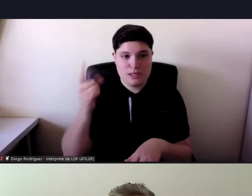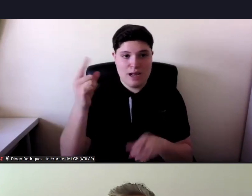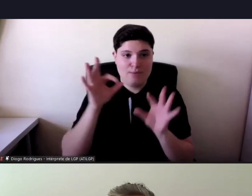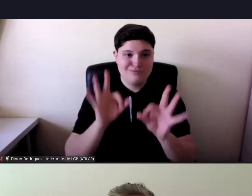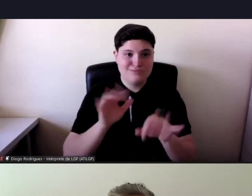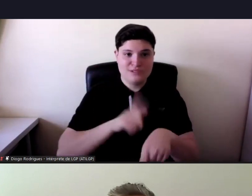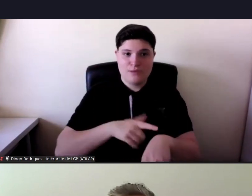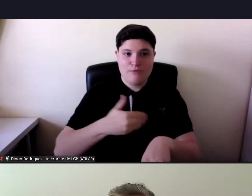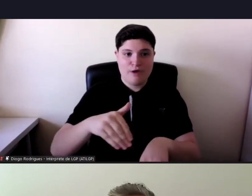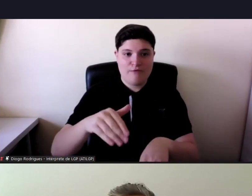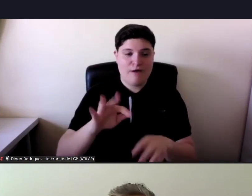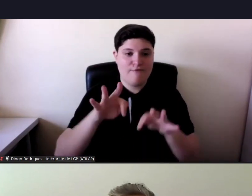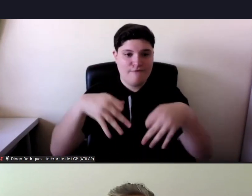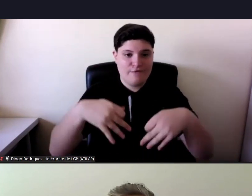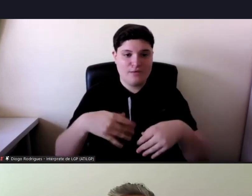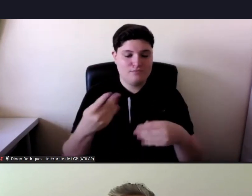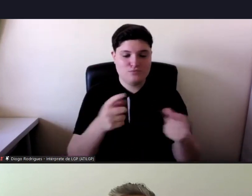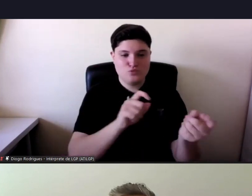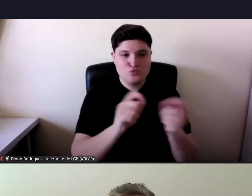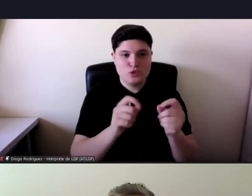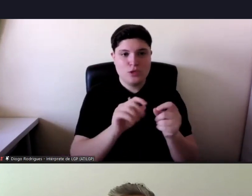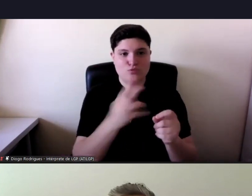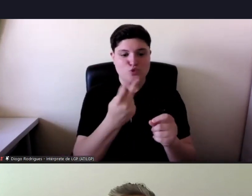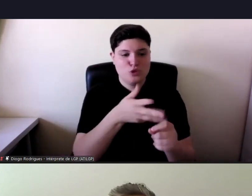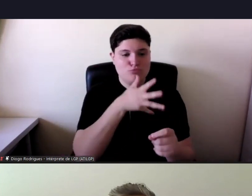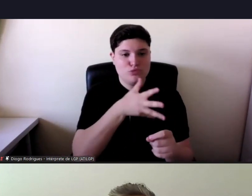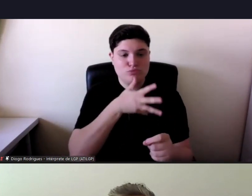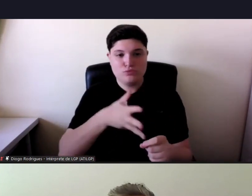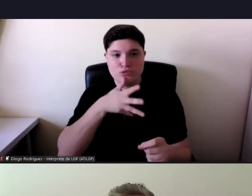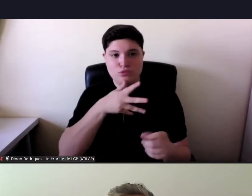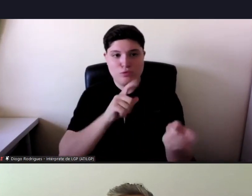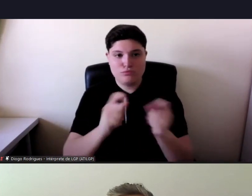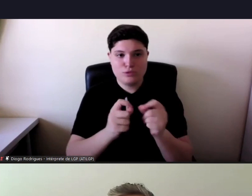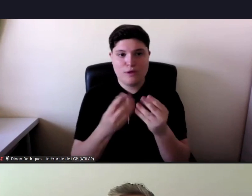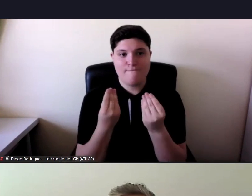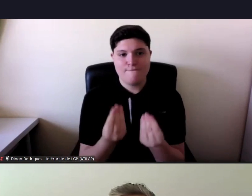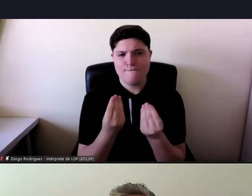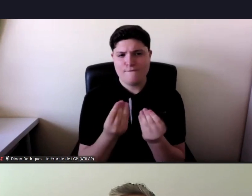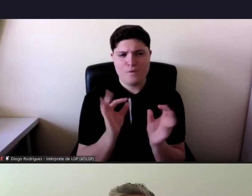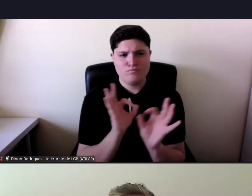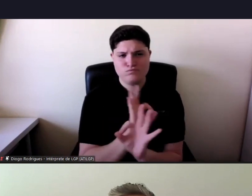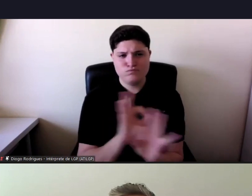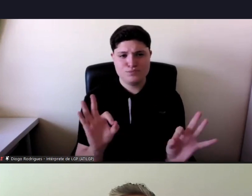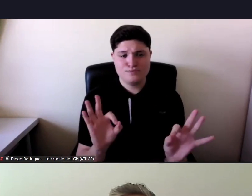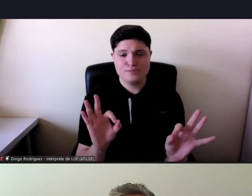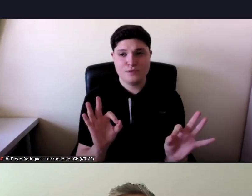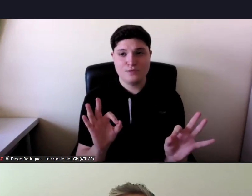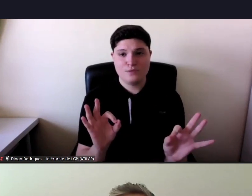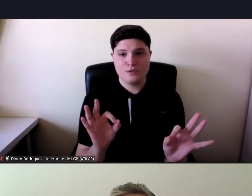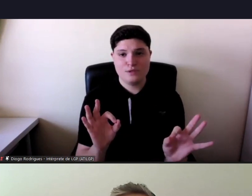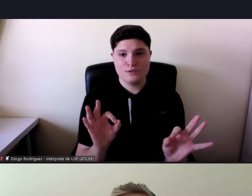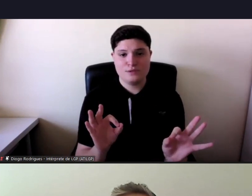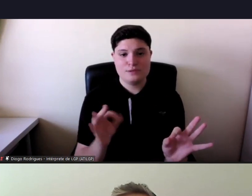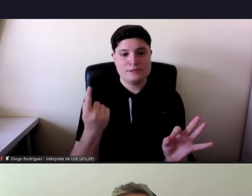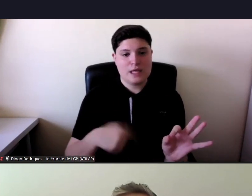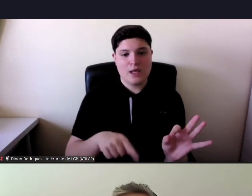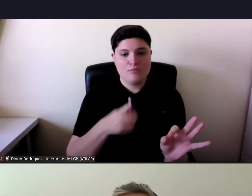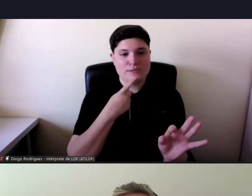anular emissões atuais ou para vender créditos para se fazer emissões no futuro. É forma de nós pagarmos quem investe